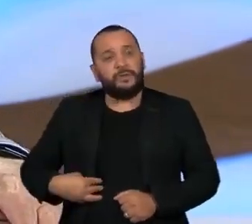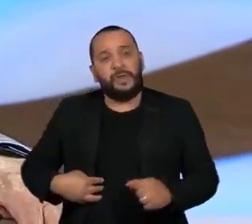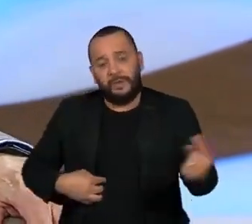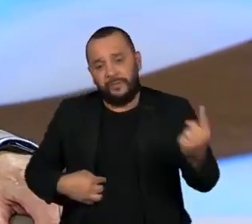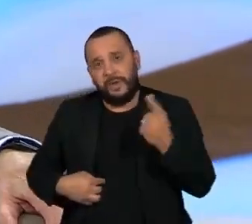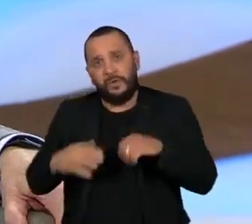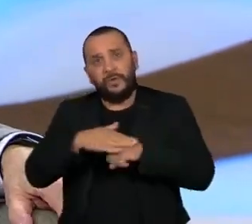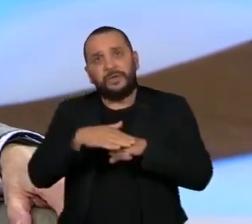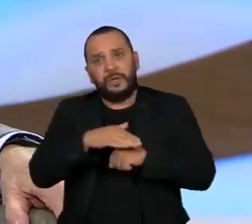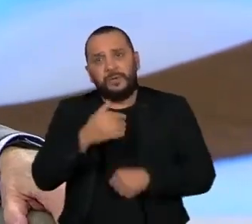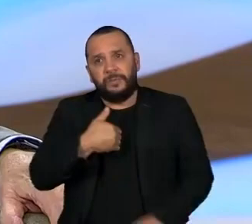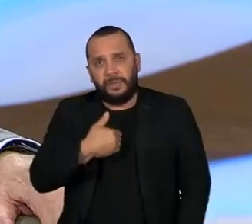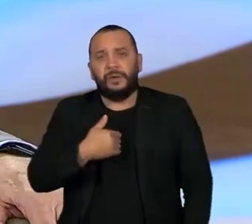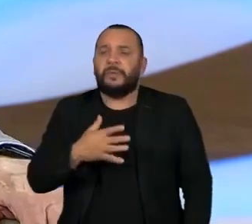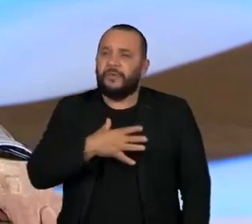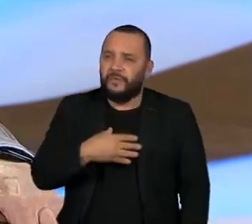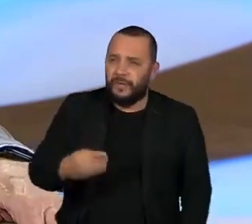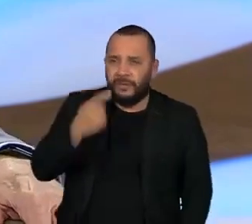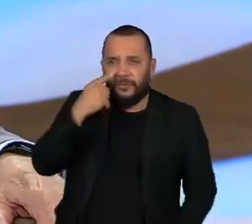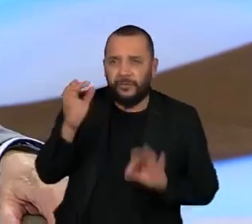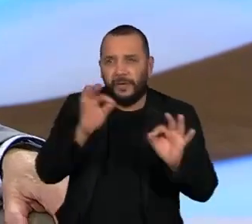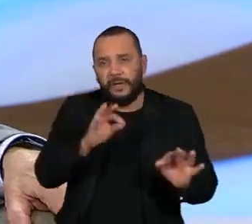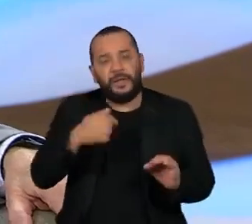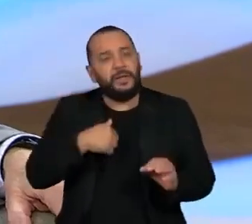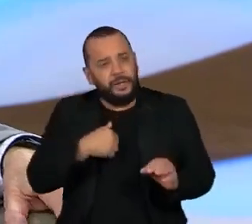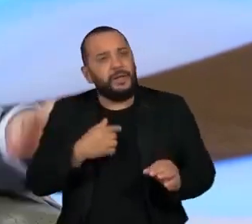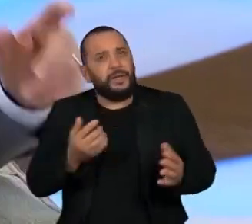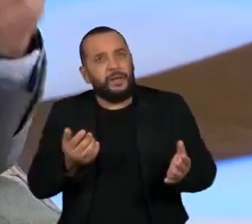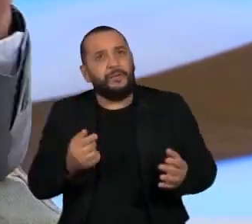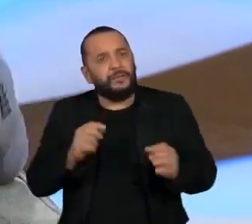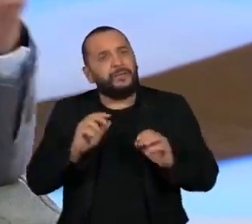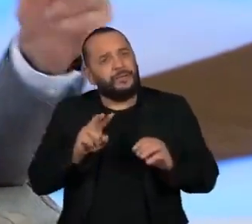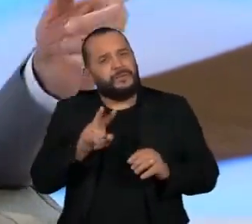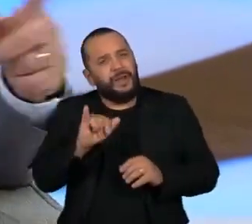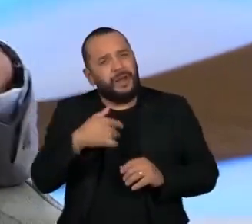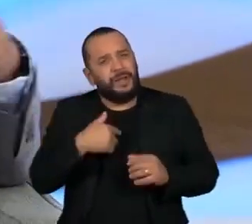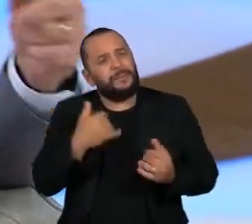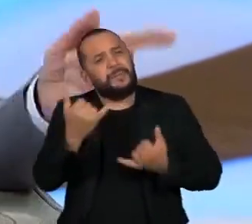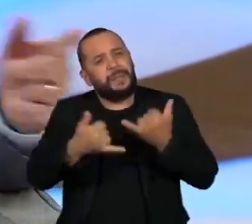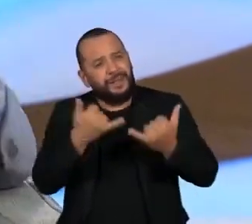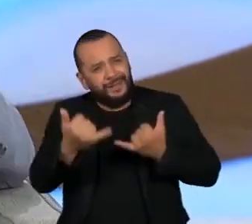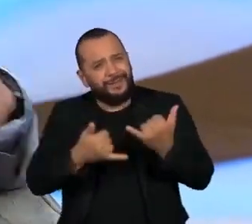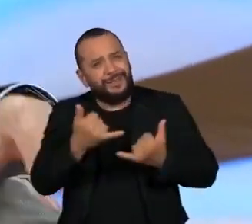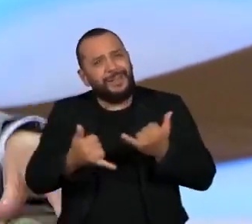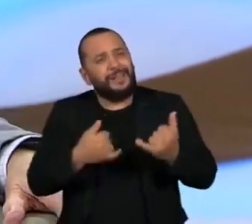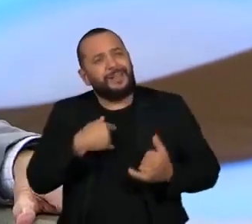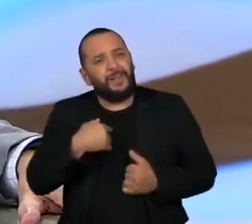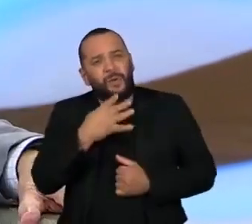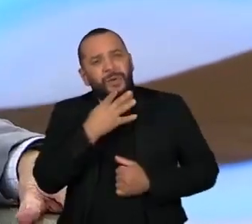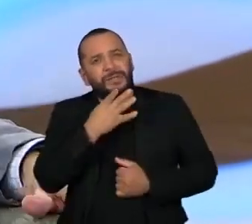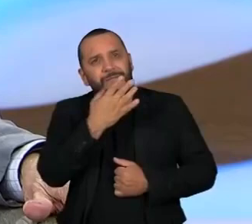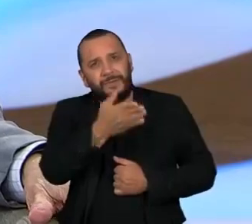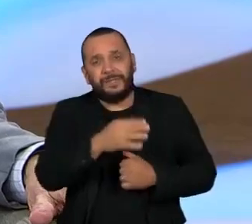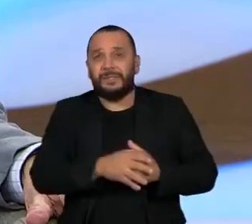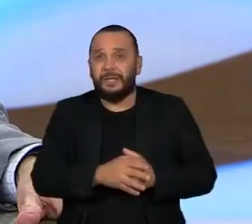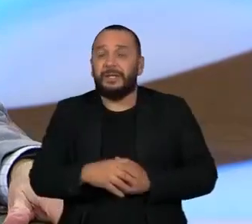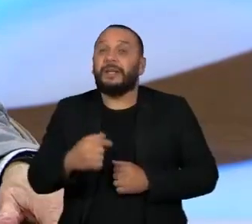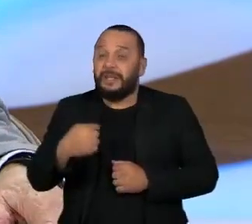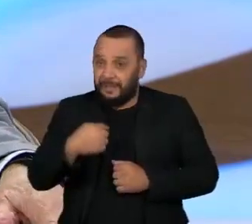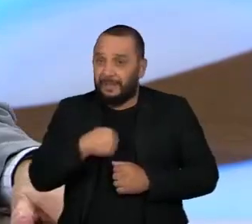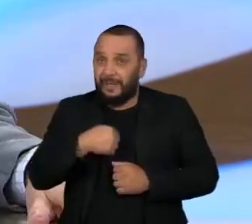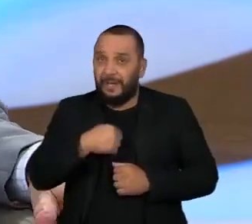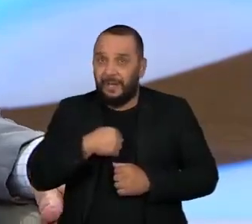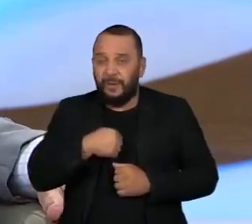Ah meu filho assiste eu também assisto faz uma brincadeira lá para o meu filho ver que eu te conheci e eu fiz